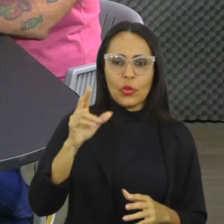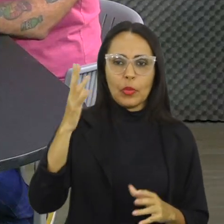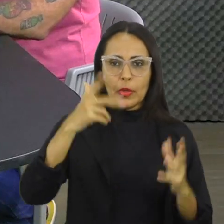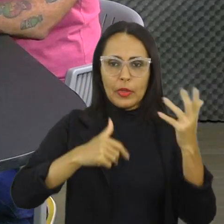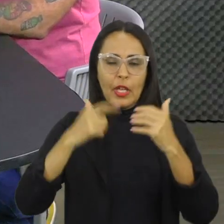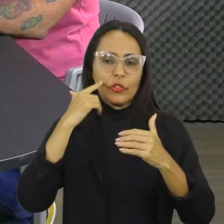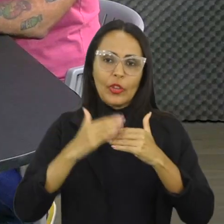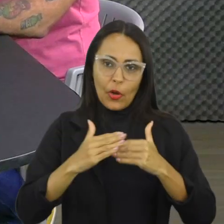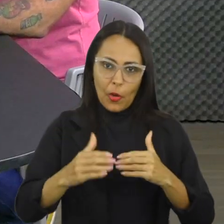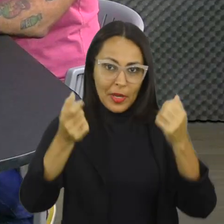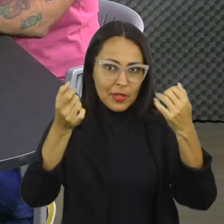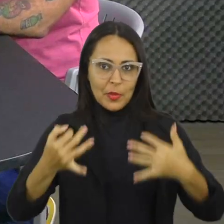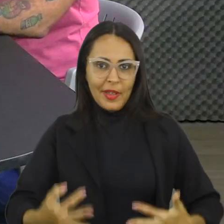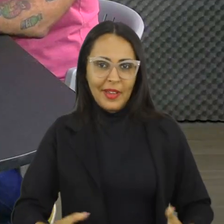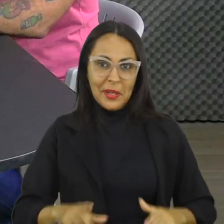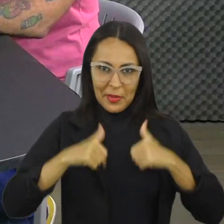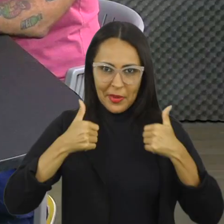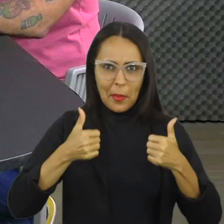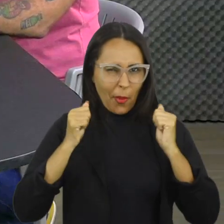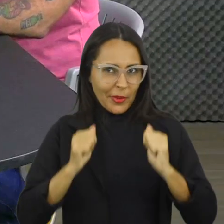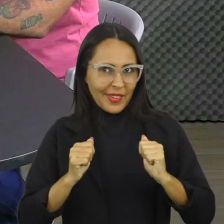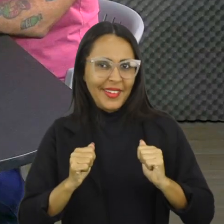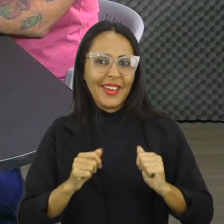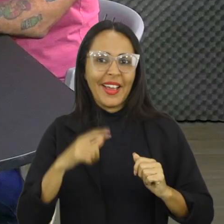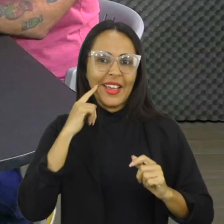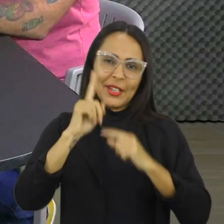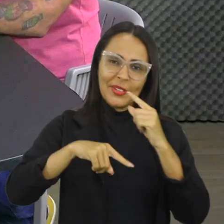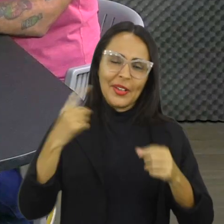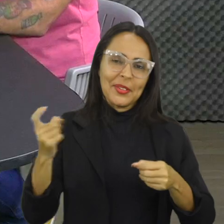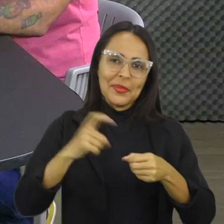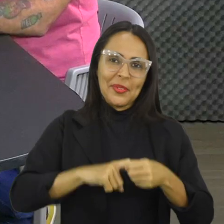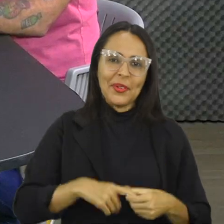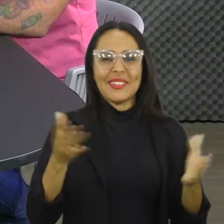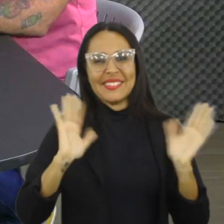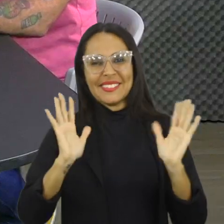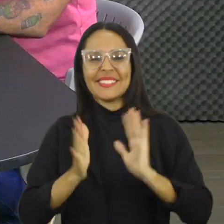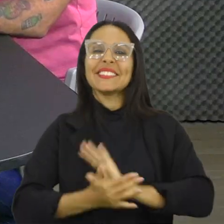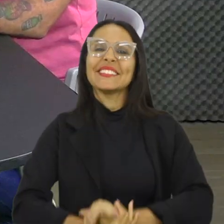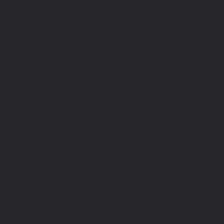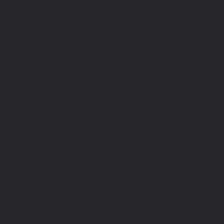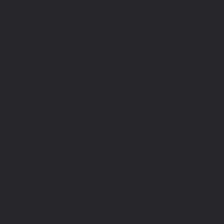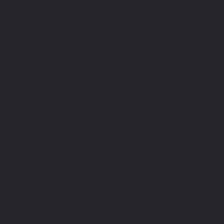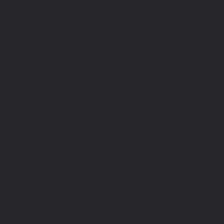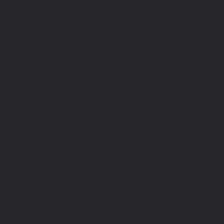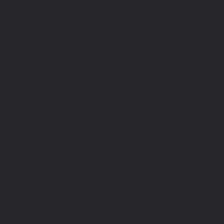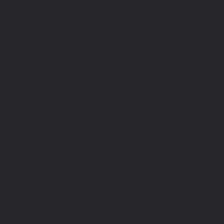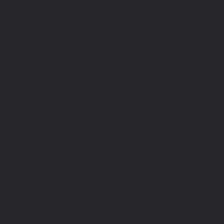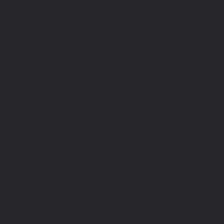próximo bloco a gente já começa falando sobre ele. Tá Pode bom, ser? pode. Então a gente volta daqui a pouquinho com o Educadoc.